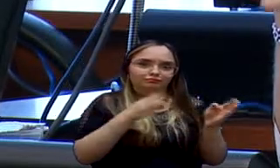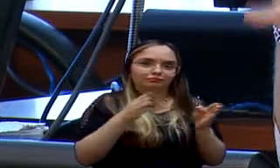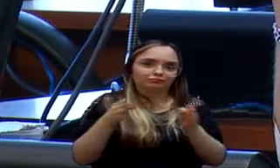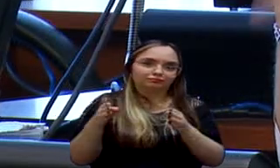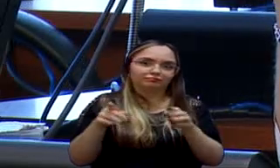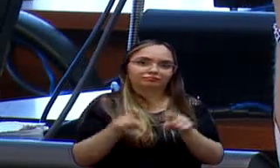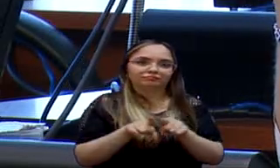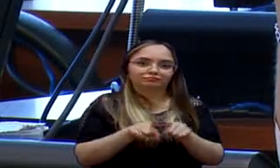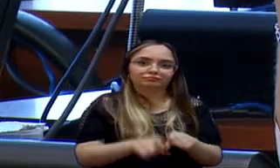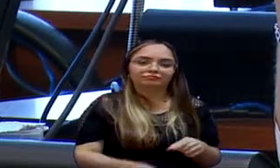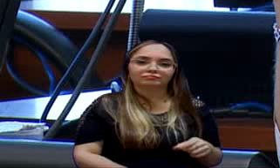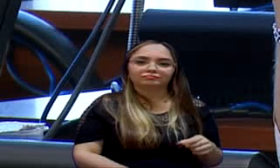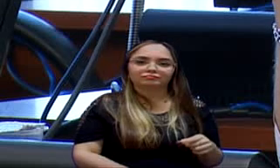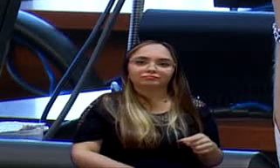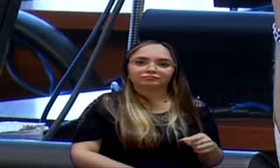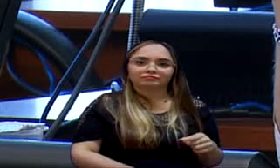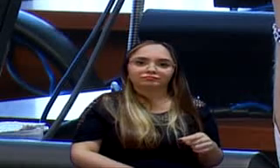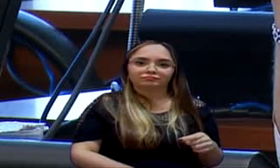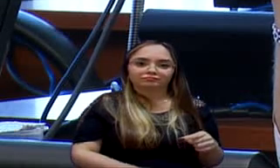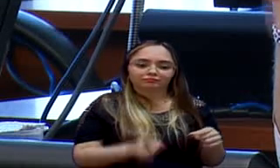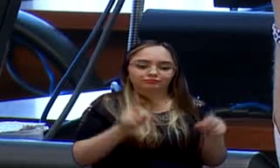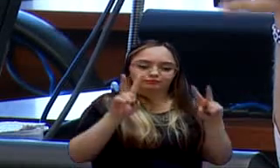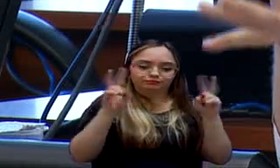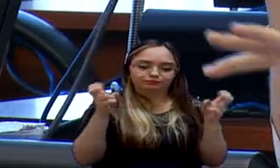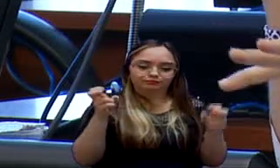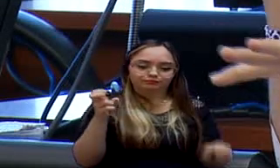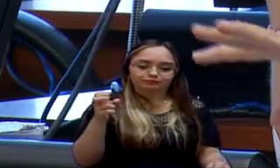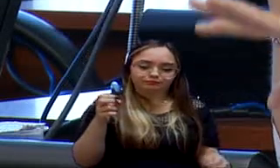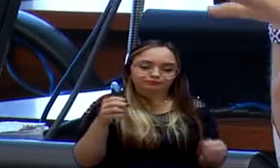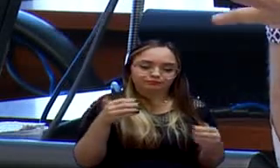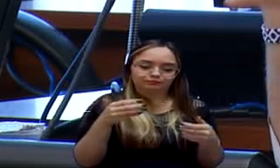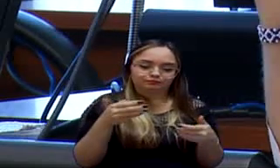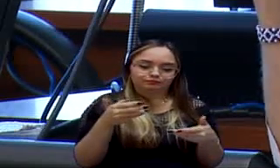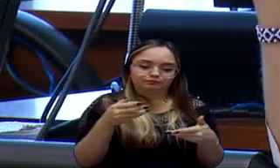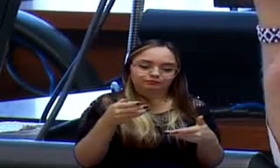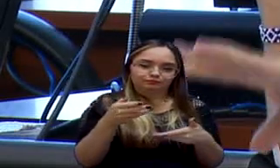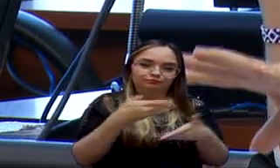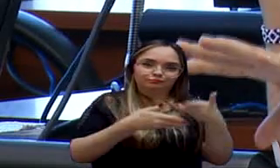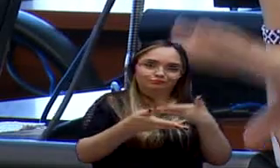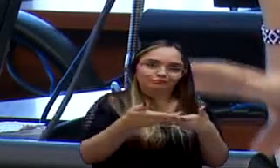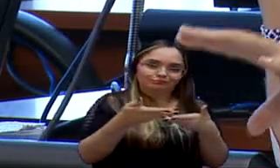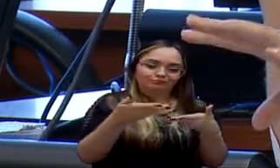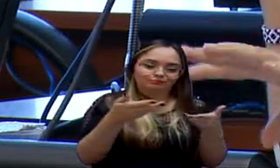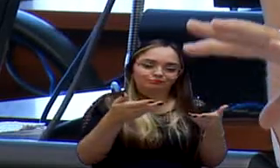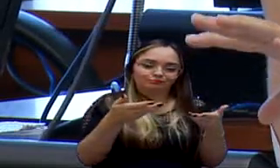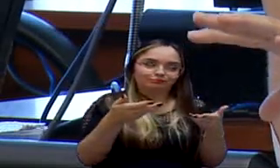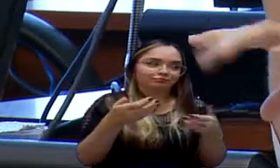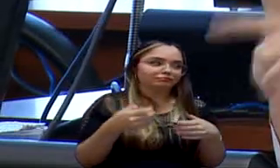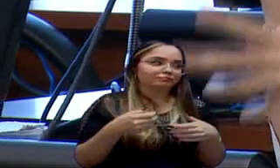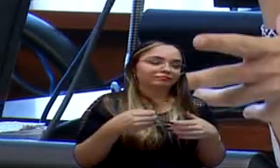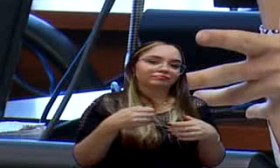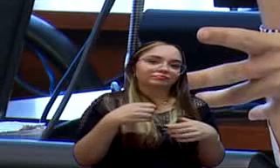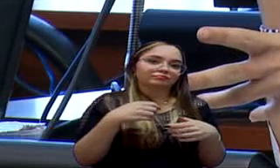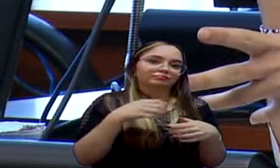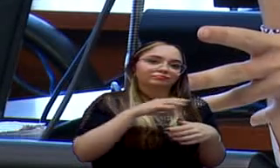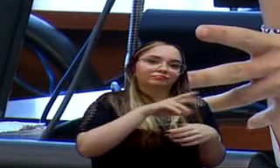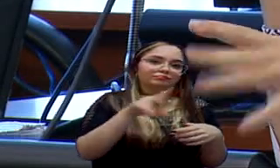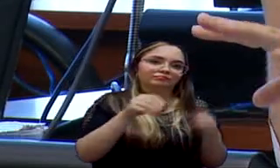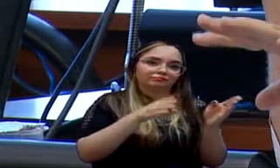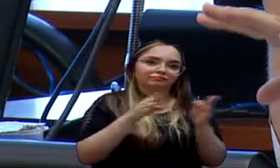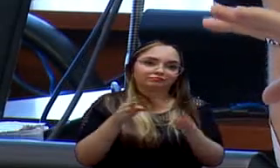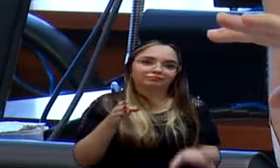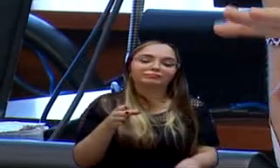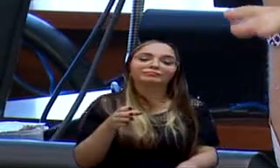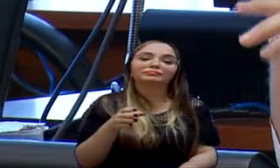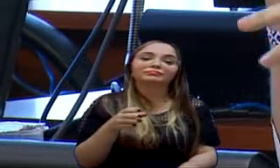estruturação também tava nesse questão de troca de prestadores de serviço